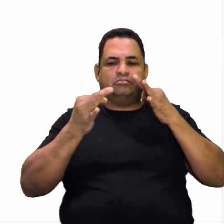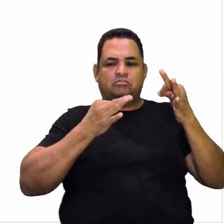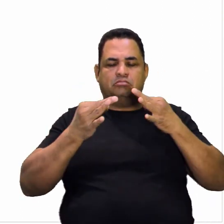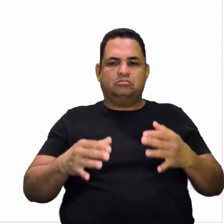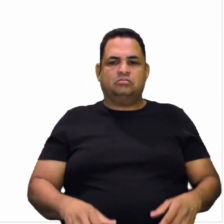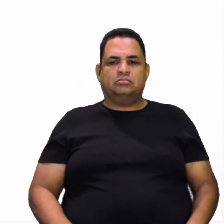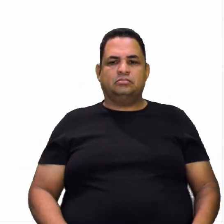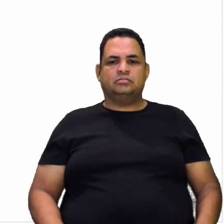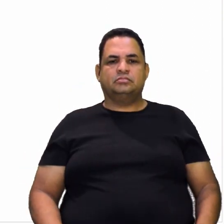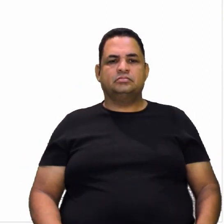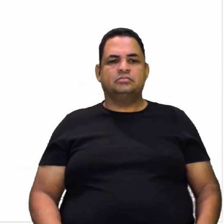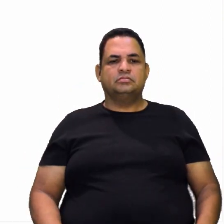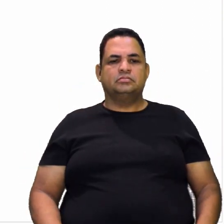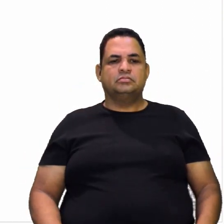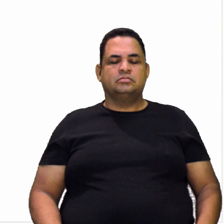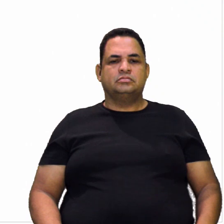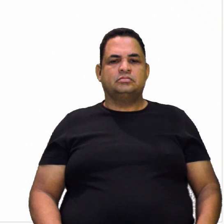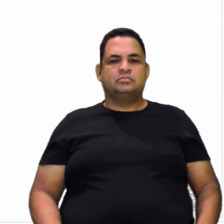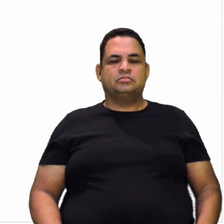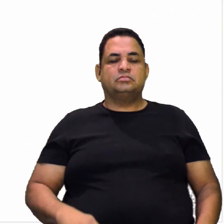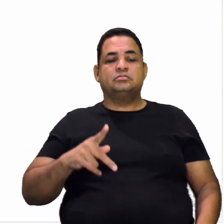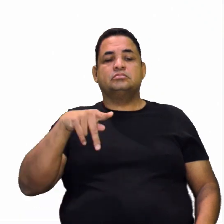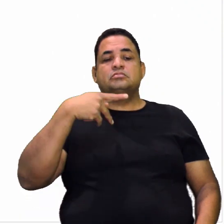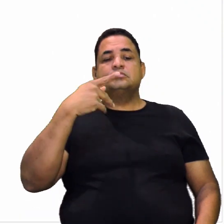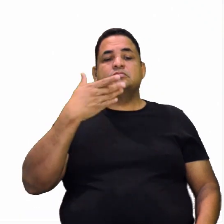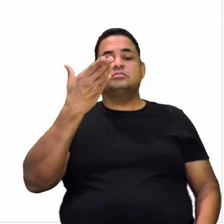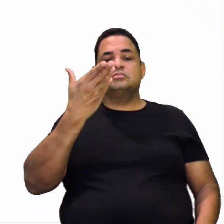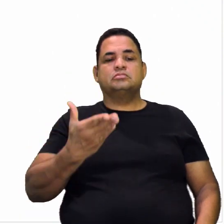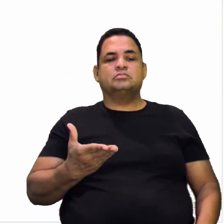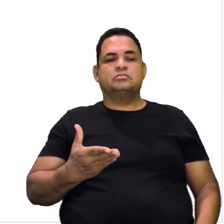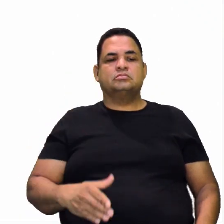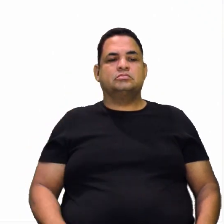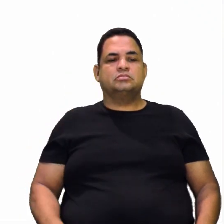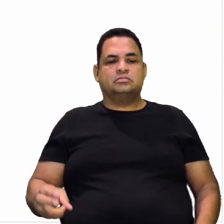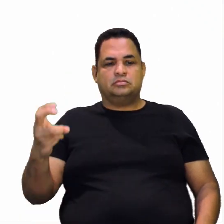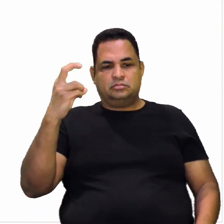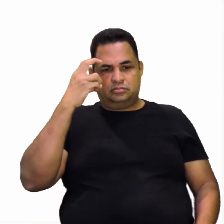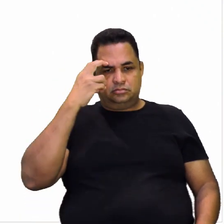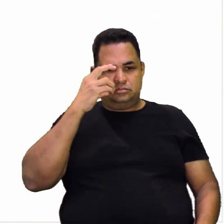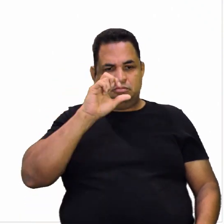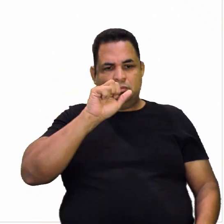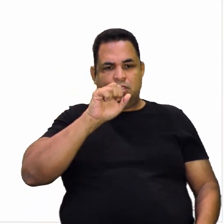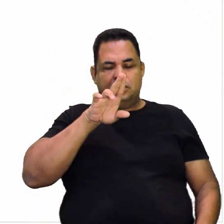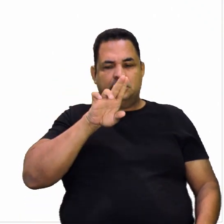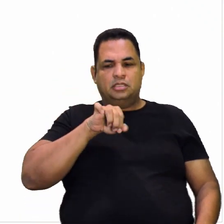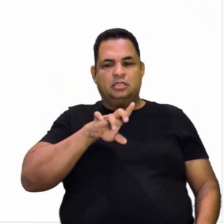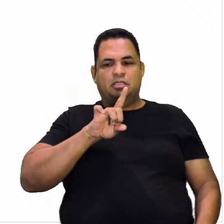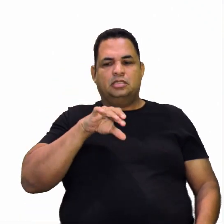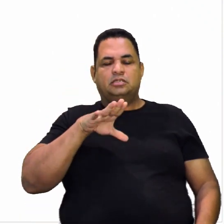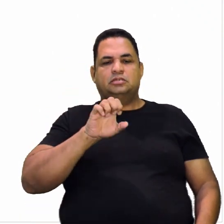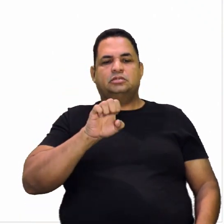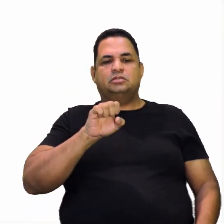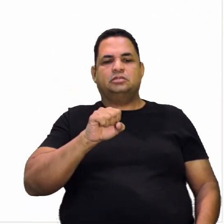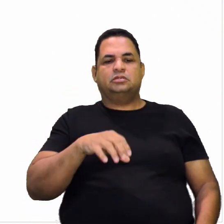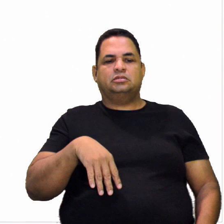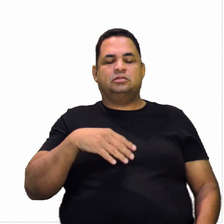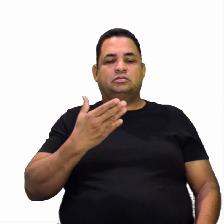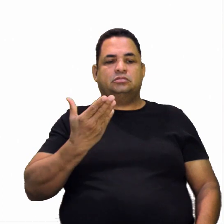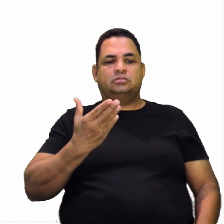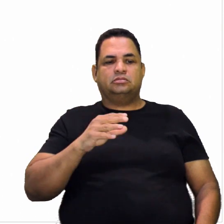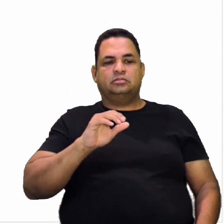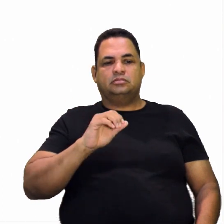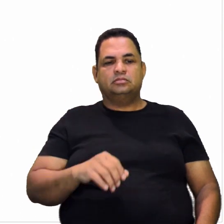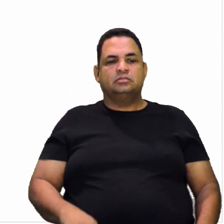relativismo. Bom, estamos falando de quem? Da cultura ateniense. A,